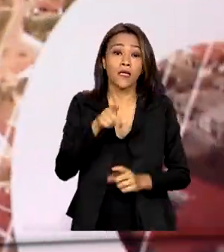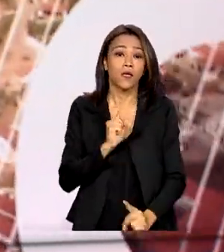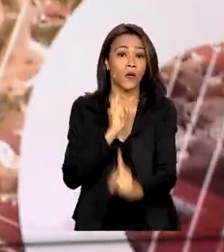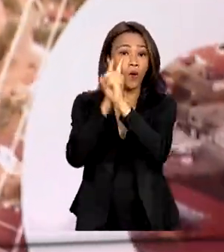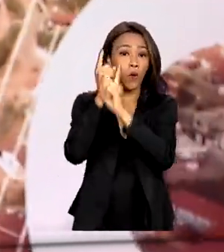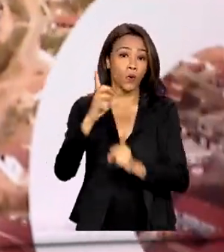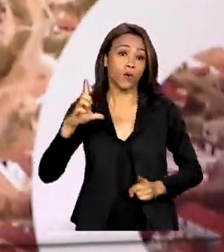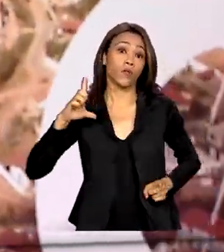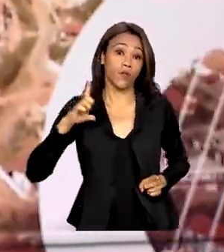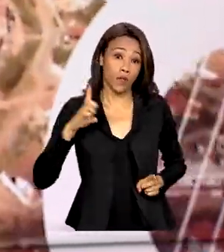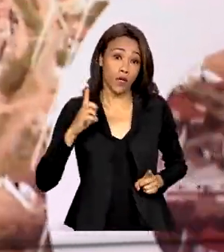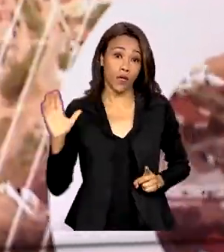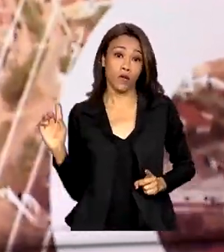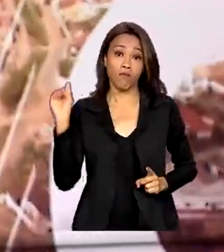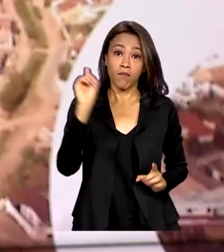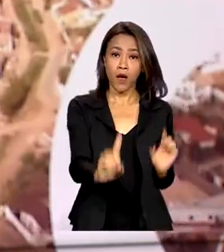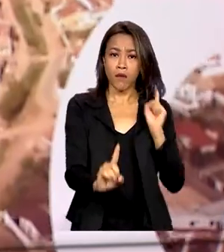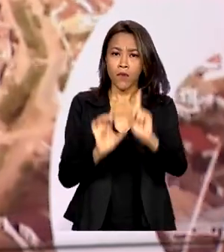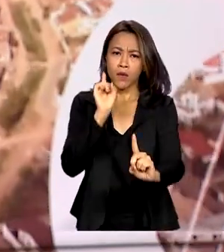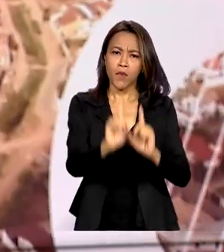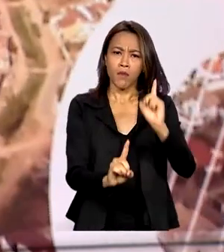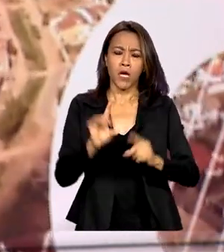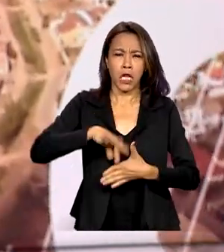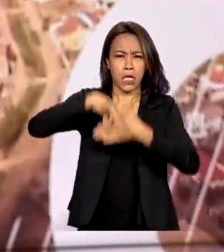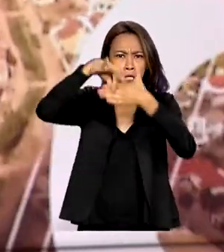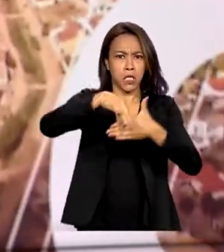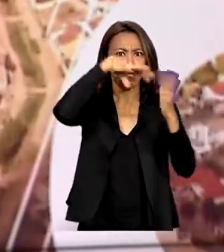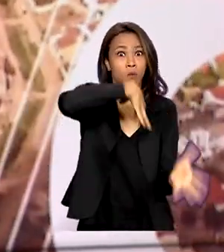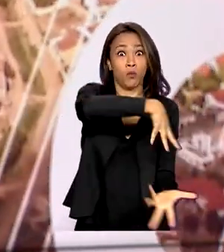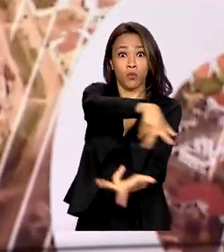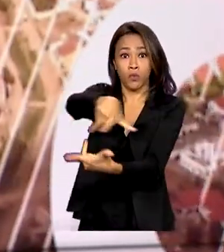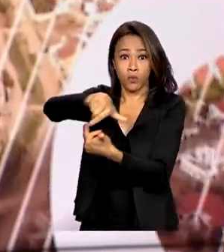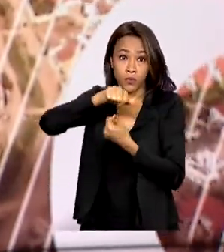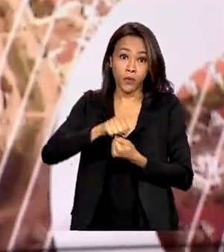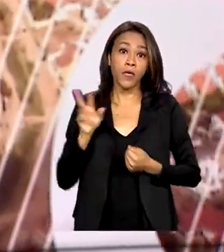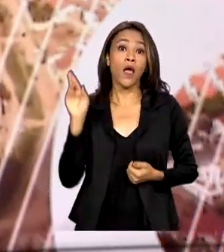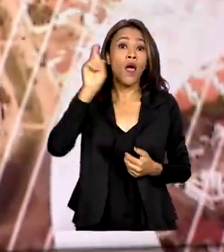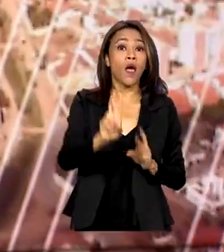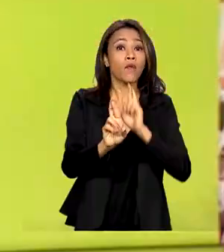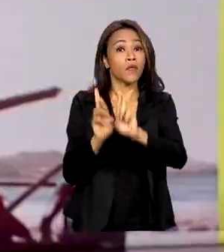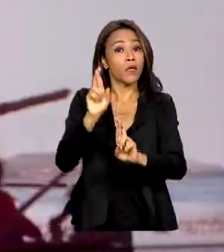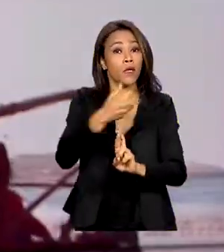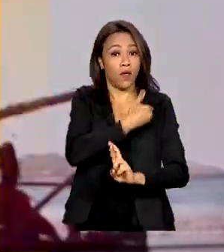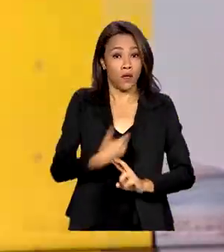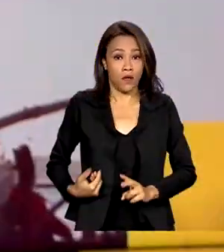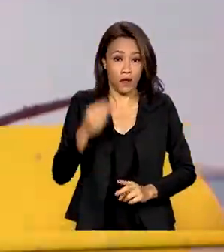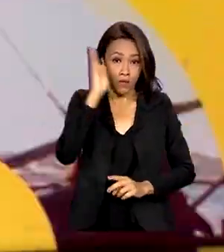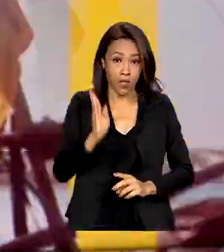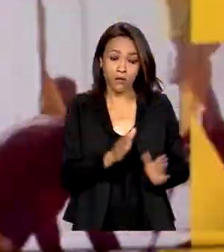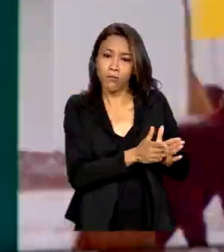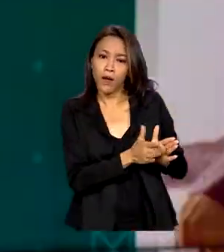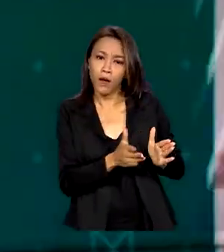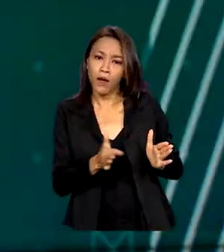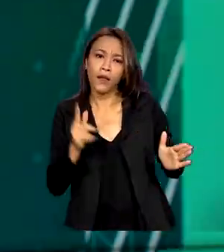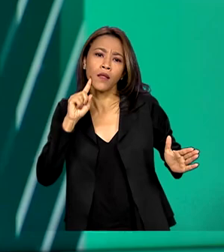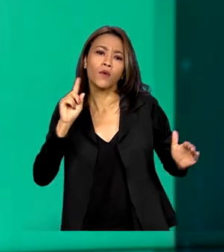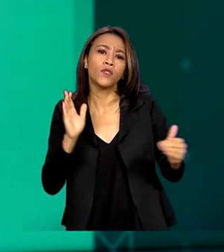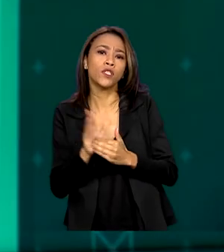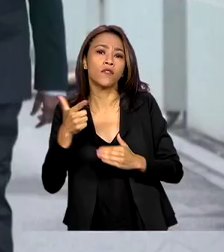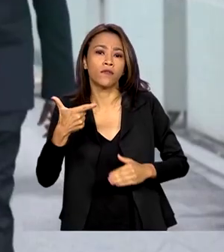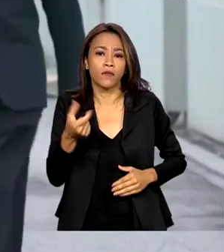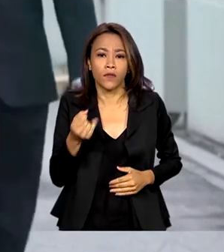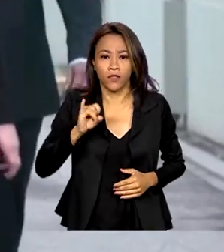também conta com a participação de vários líderes mundiais e representantes do governo brasileiro, segue até o dia 20 de